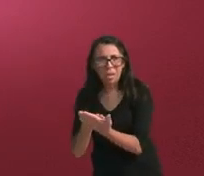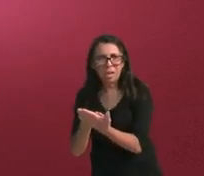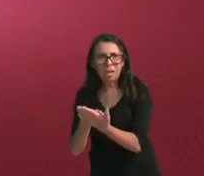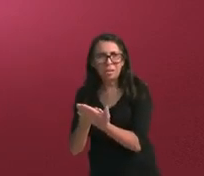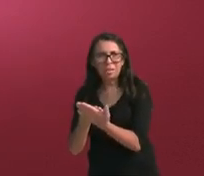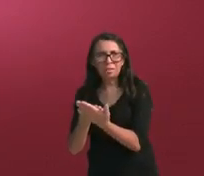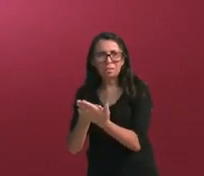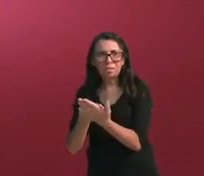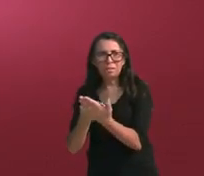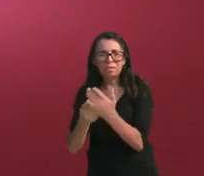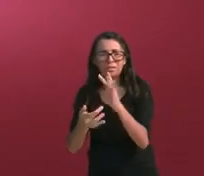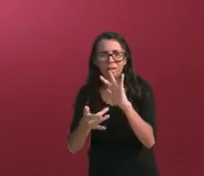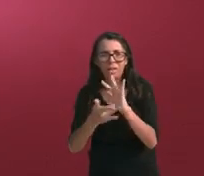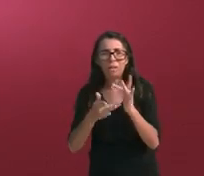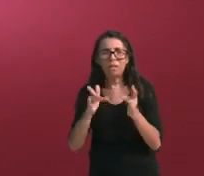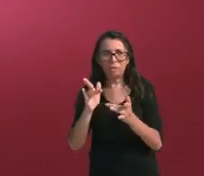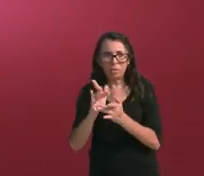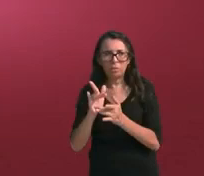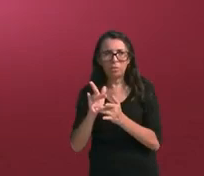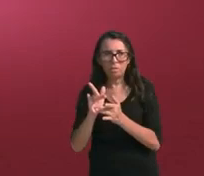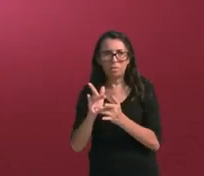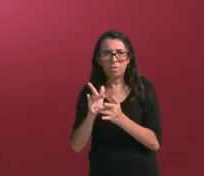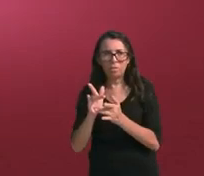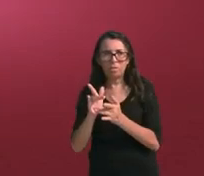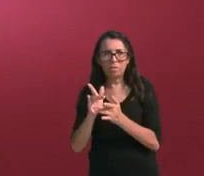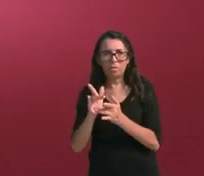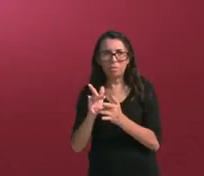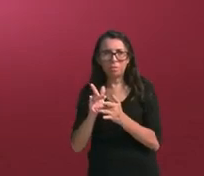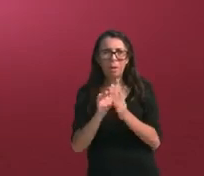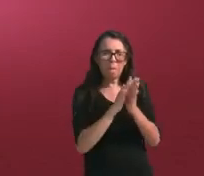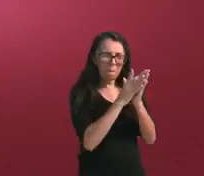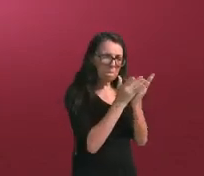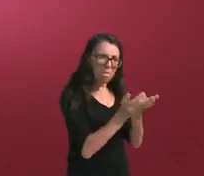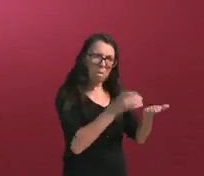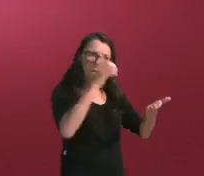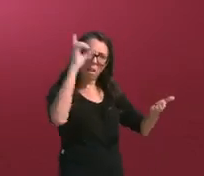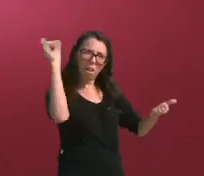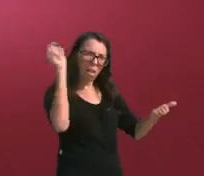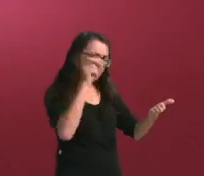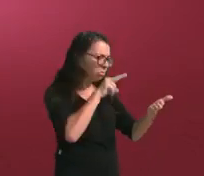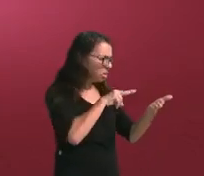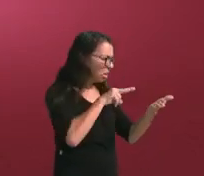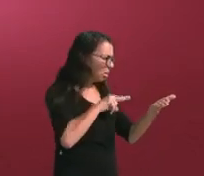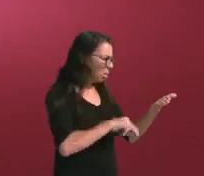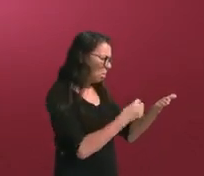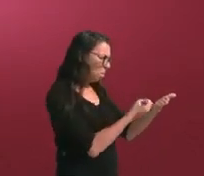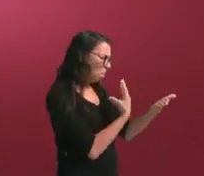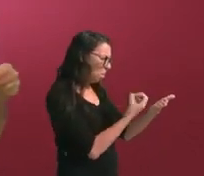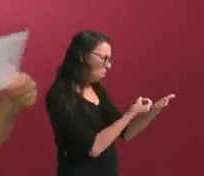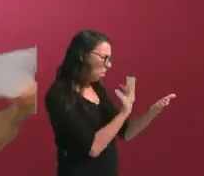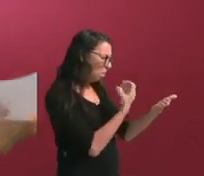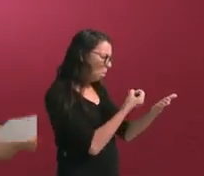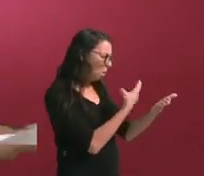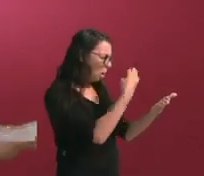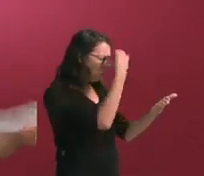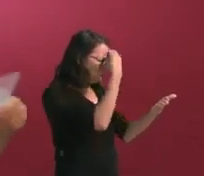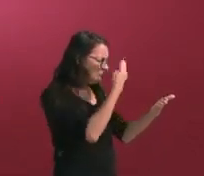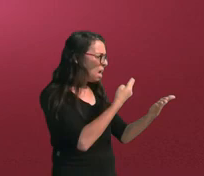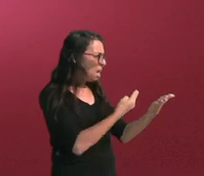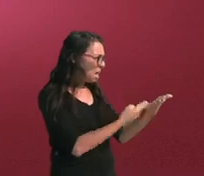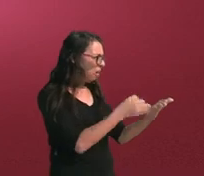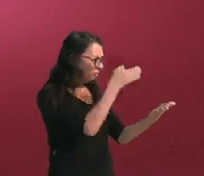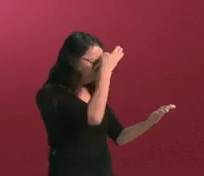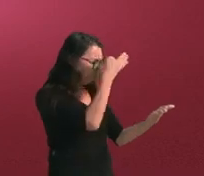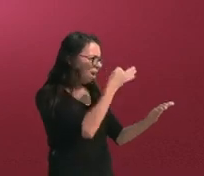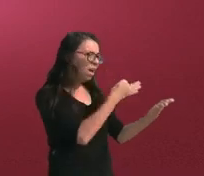alegria. Porque sem ver nós cremos. Os discípulos viram Jesus e criam